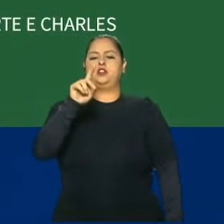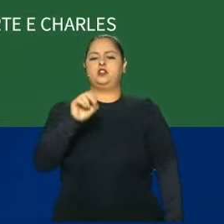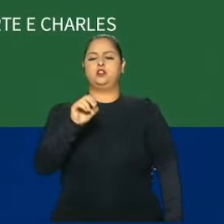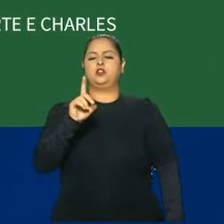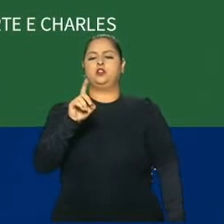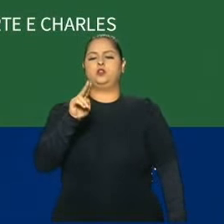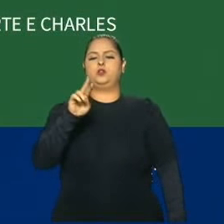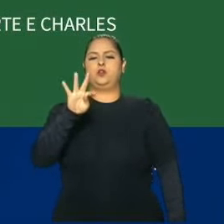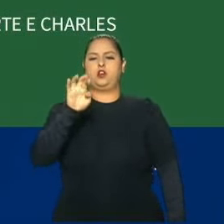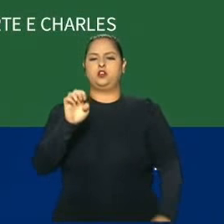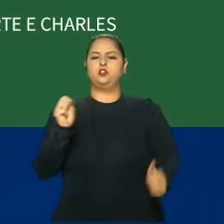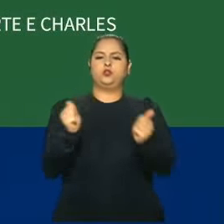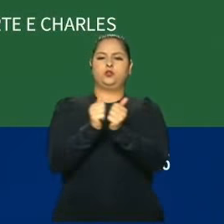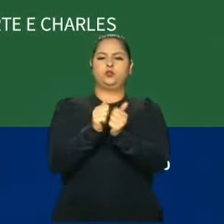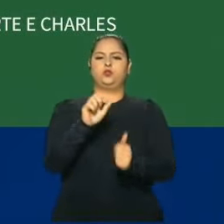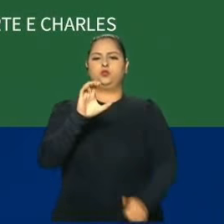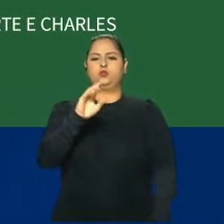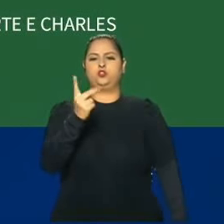Charles Rounds.